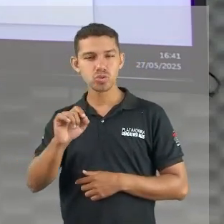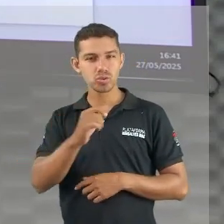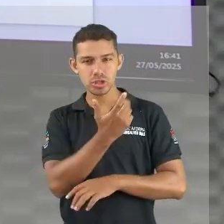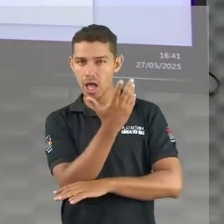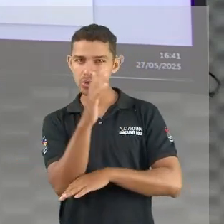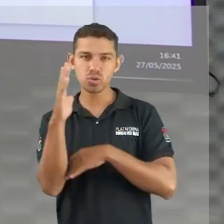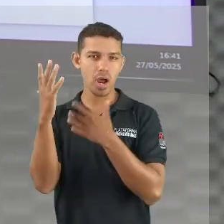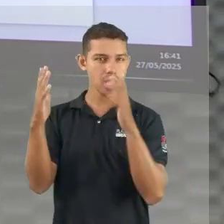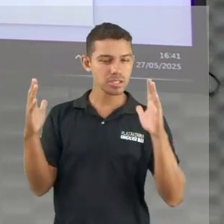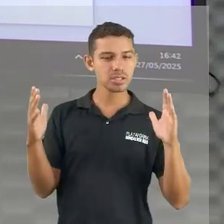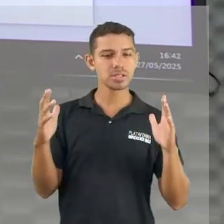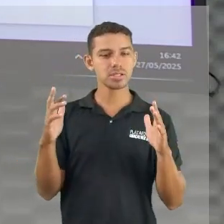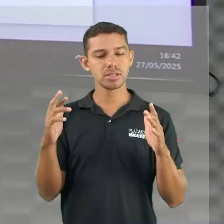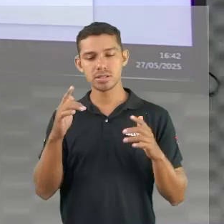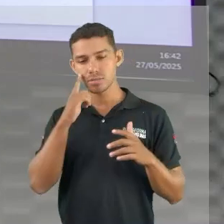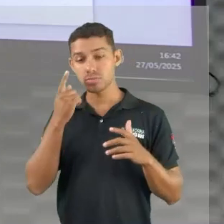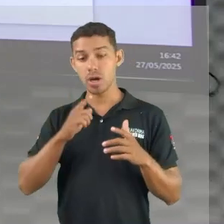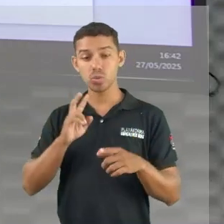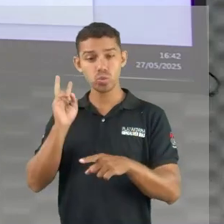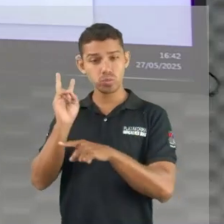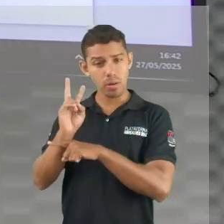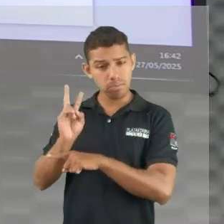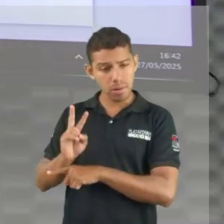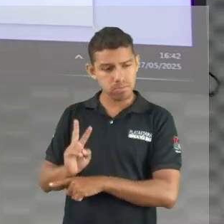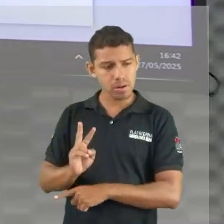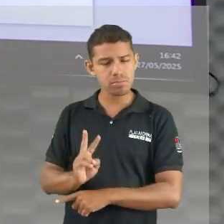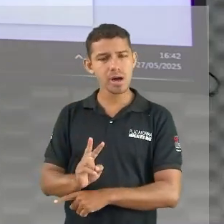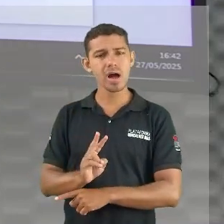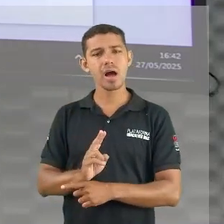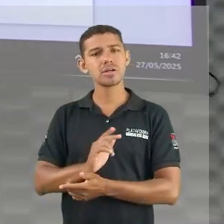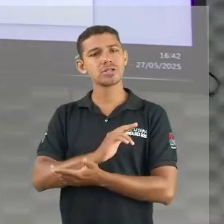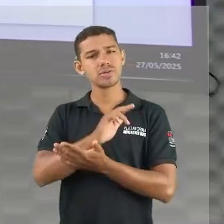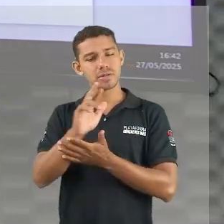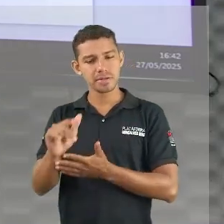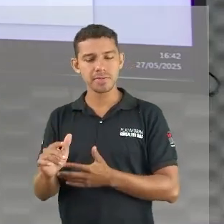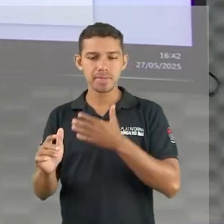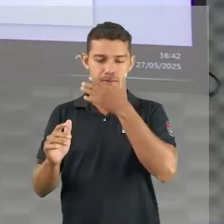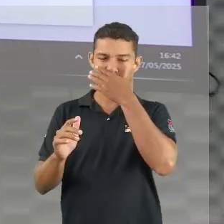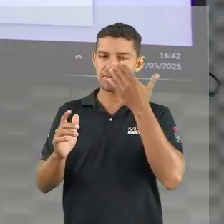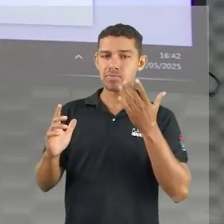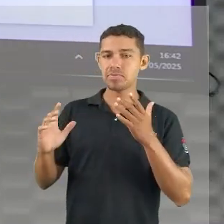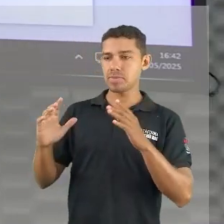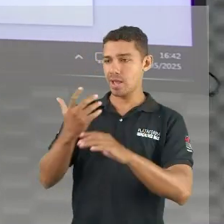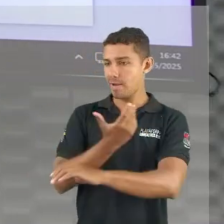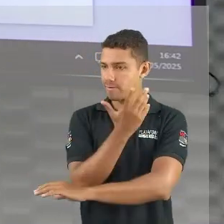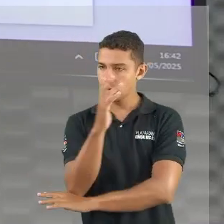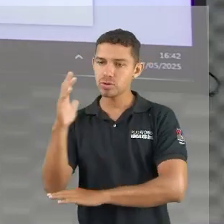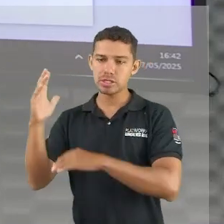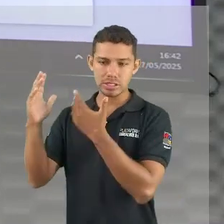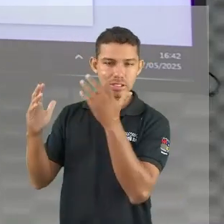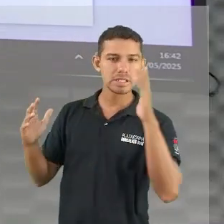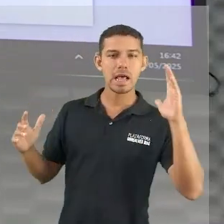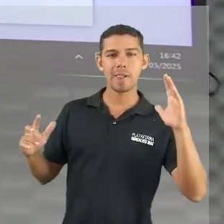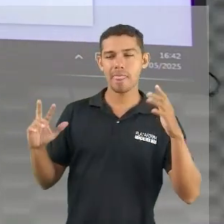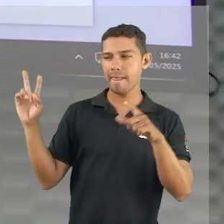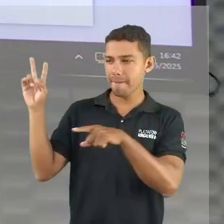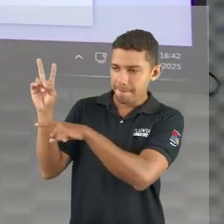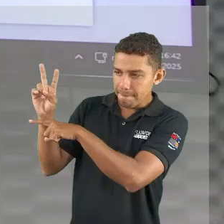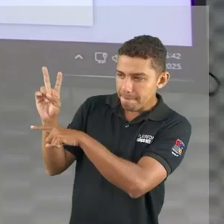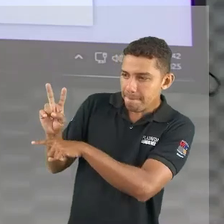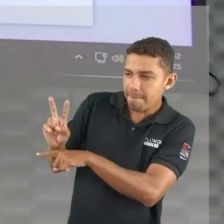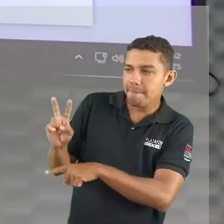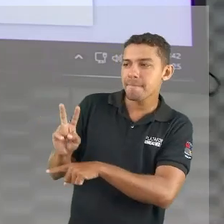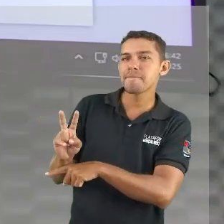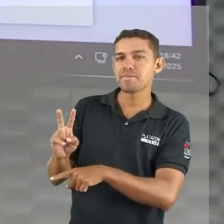a diversidade. Então, quando a gente traz a noção de que as comunidades da floresta são guardiãs,